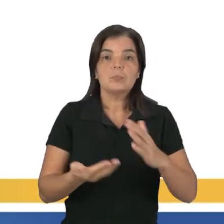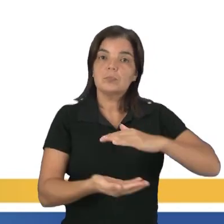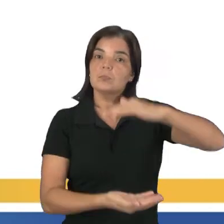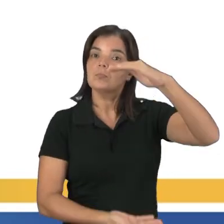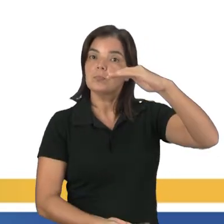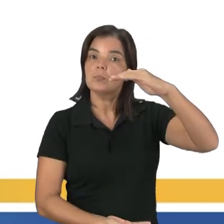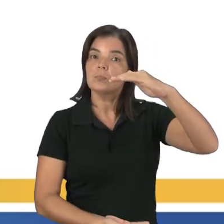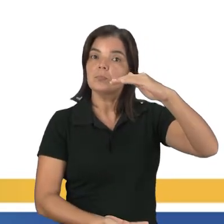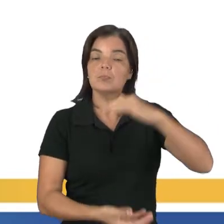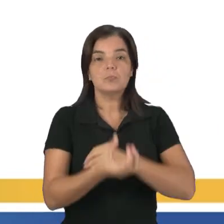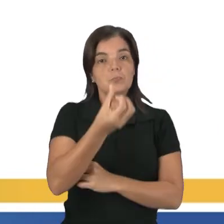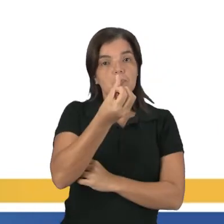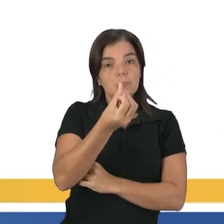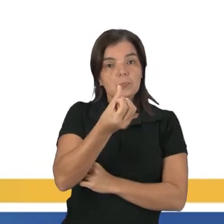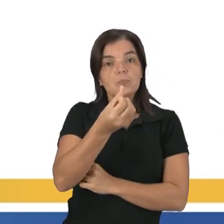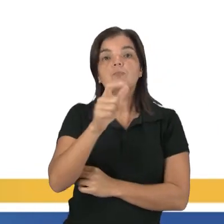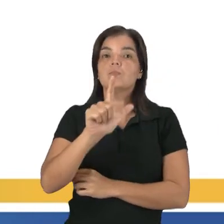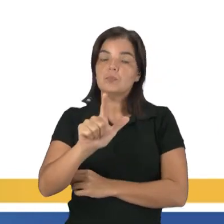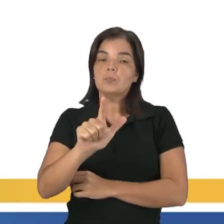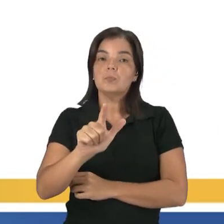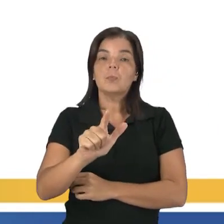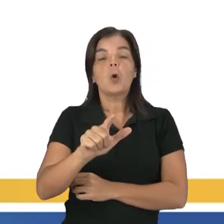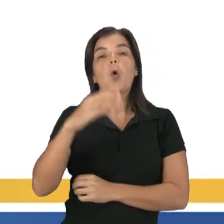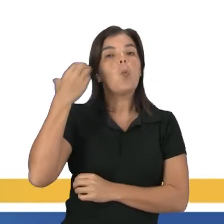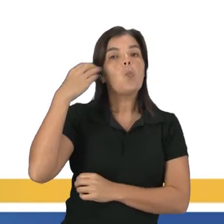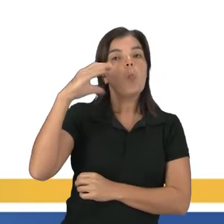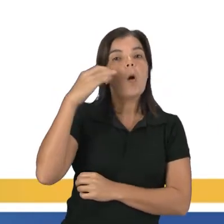galão de 6 litros, vai comprar uma coca de 1